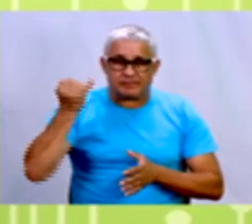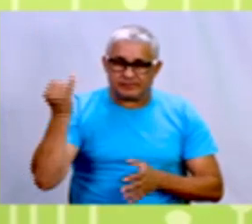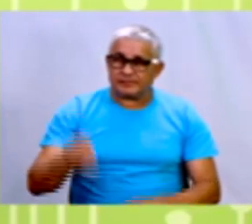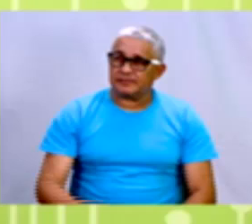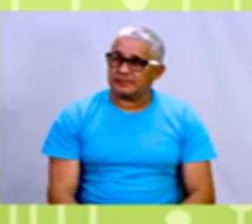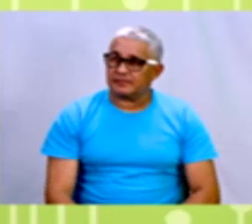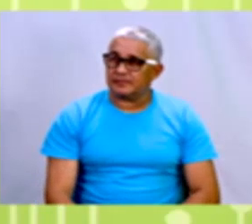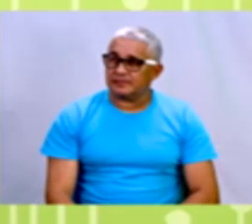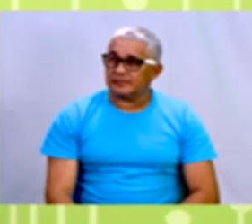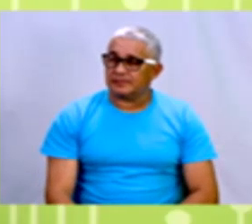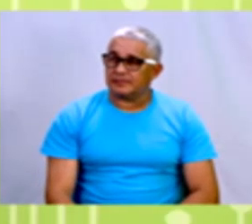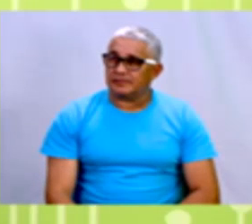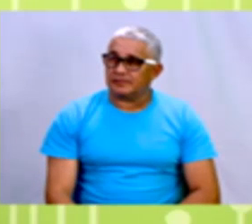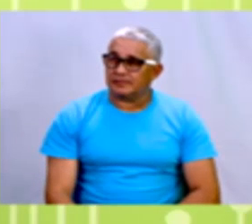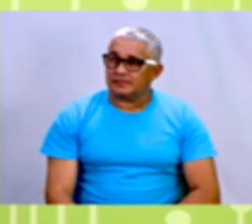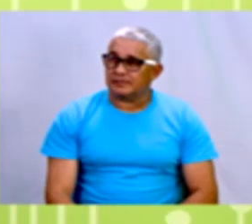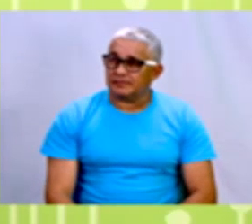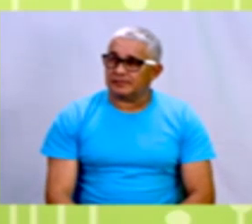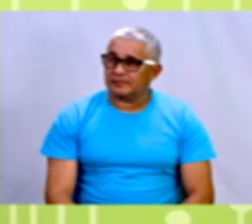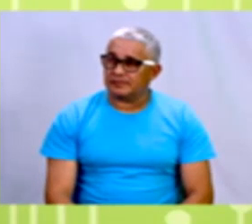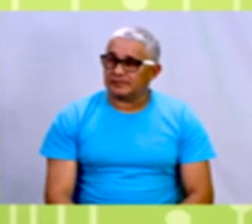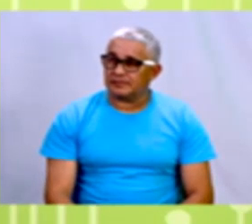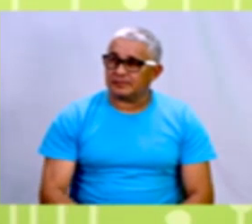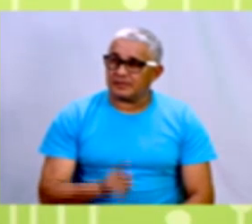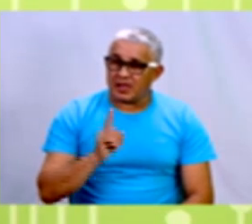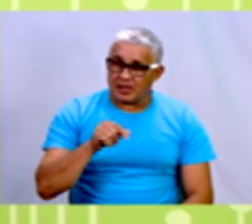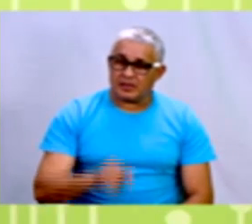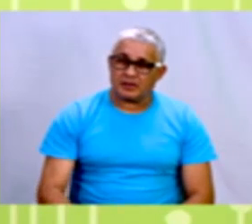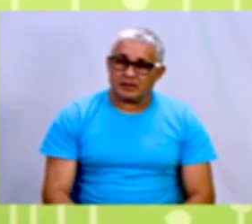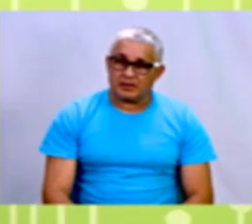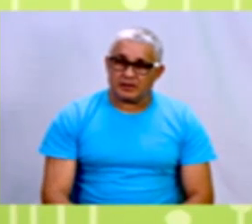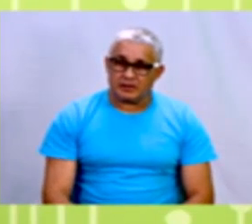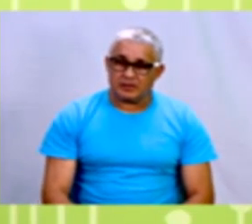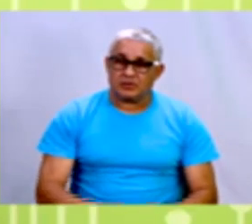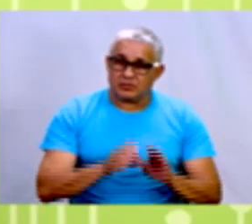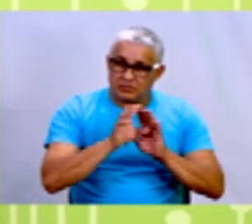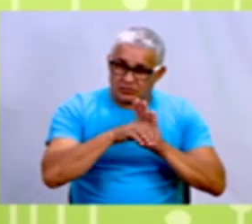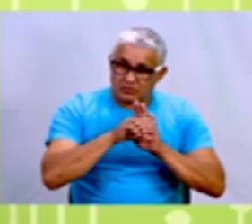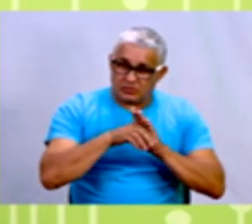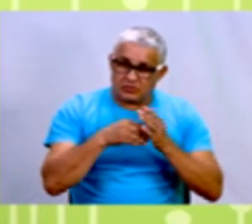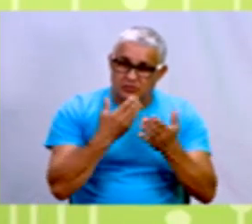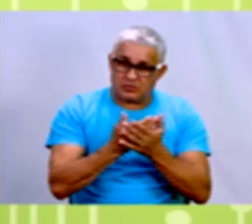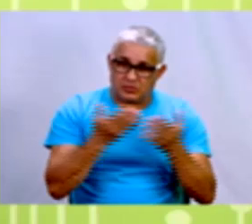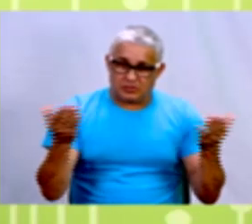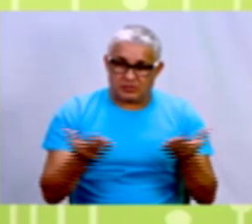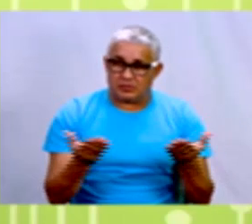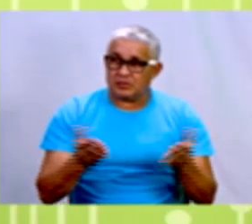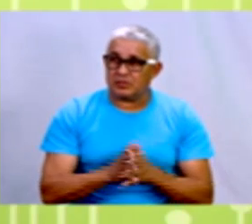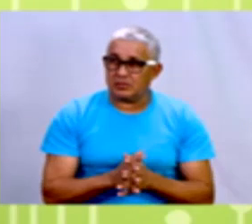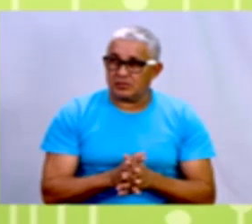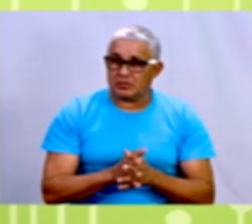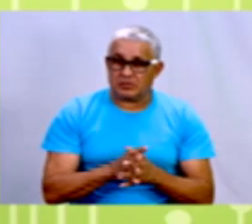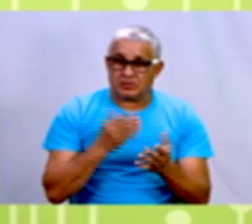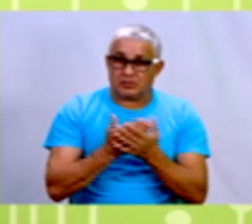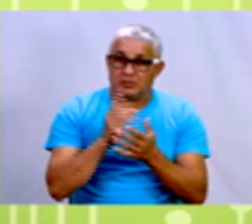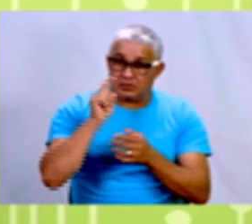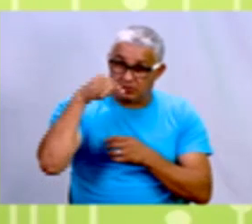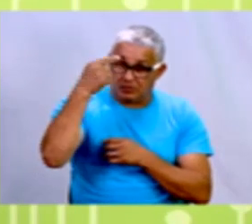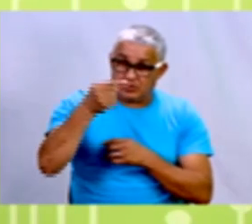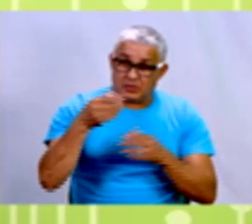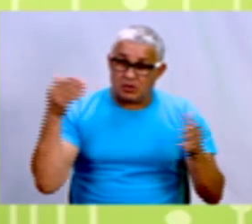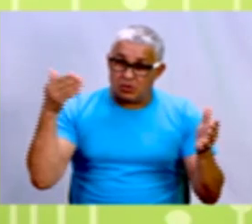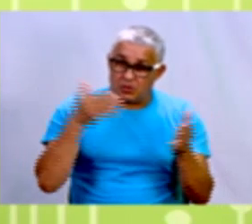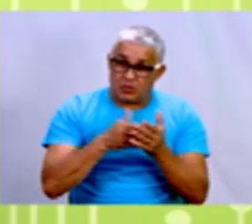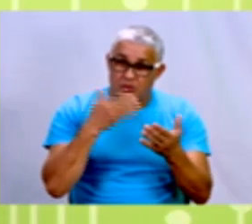tá? Então, é o seguinte, esses foram os conceitos da nossa aula de hoje, tá? A nossa próxima aula é a nossa